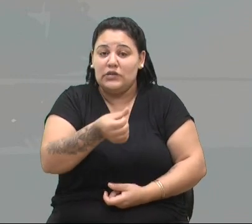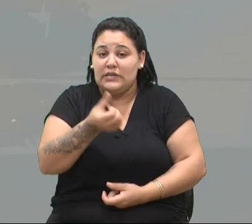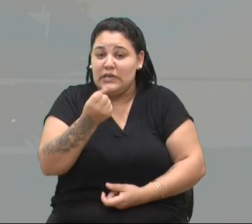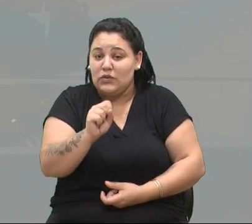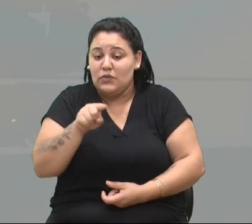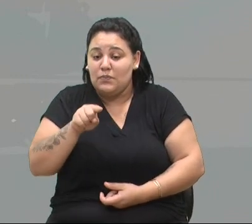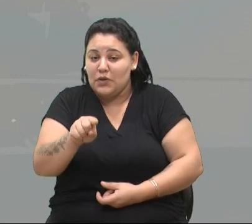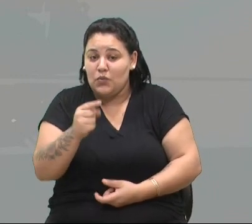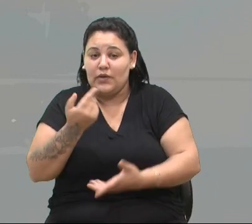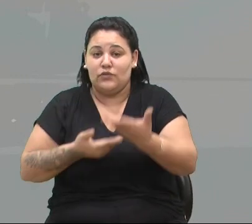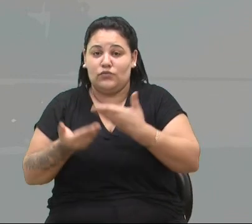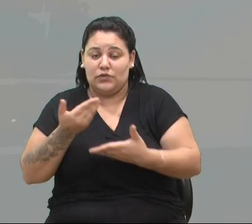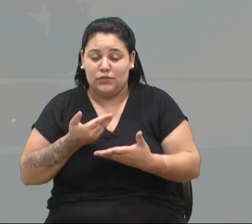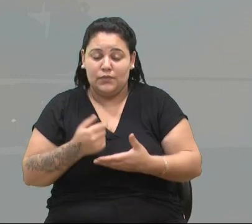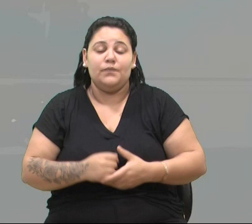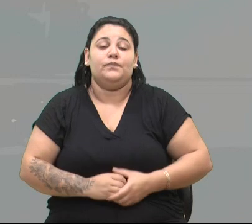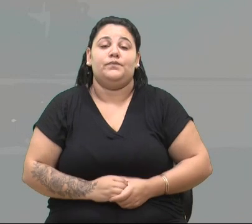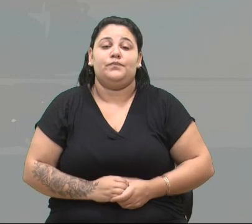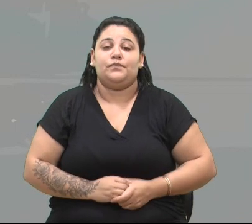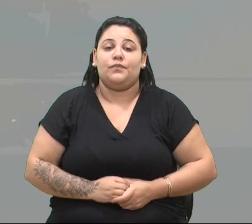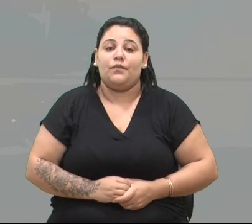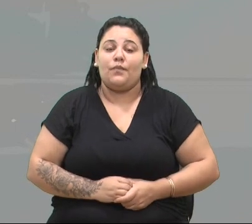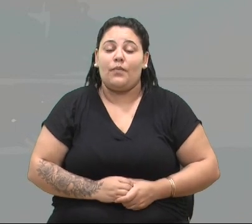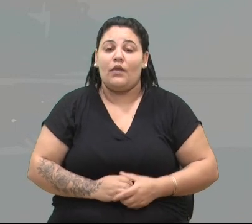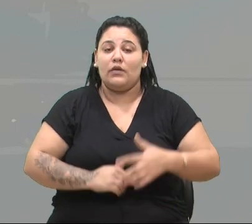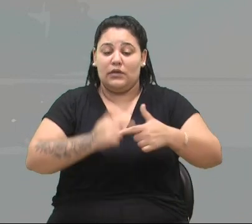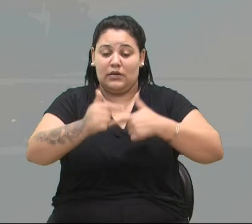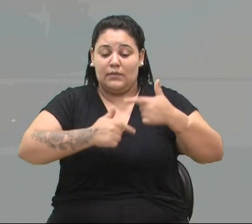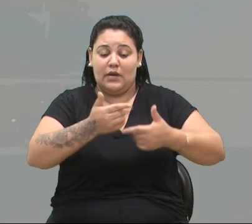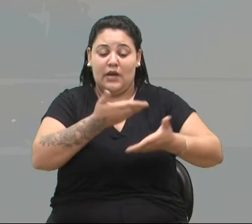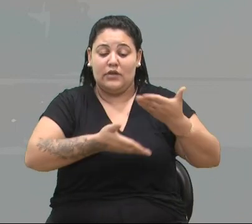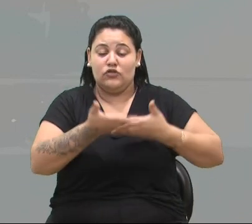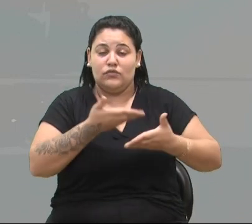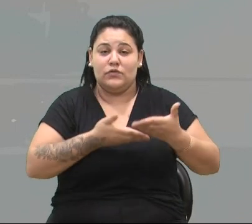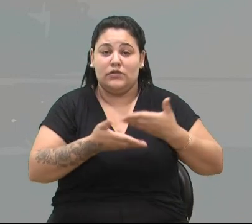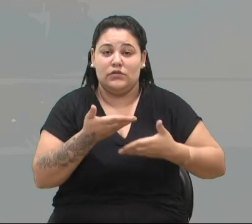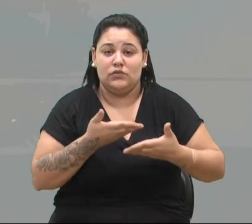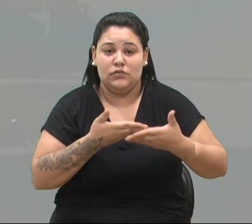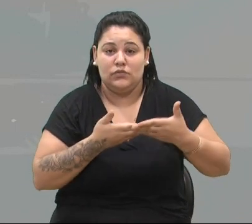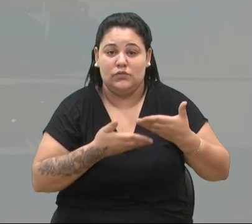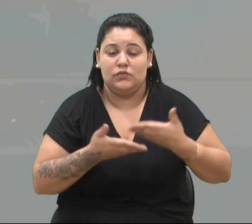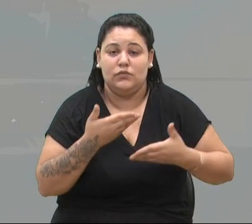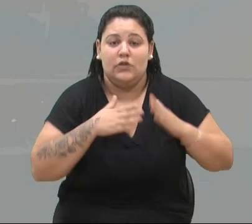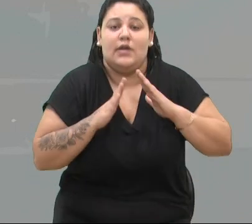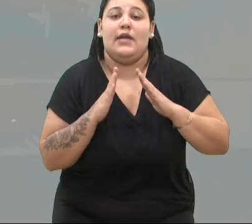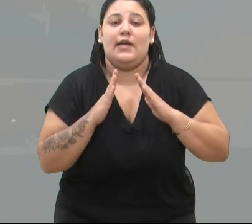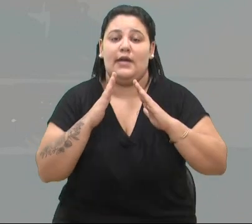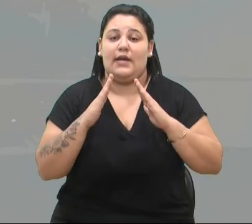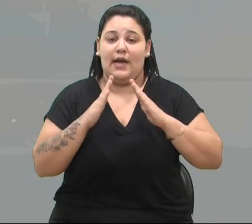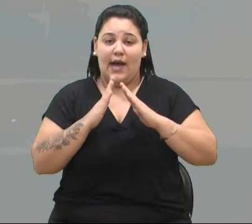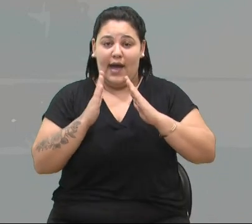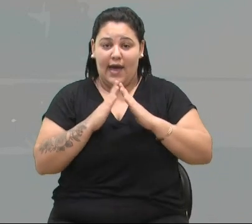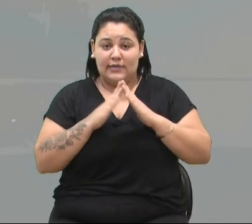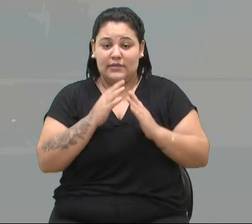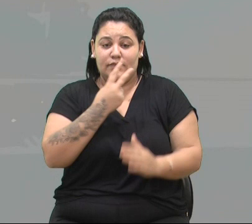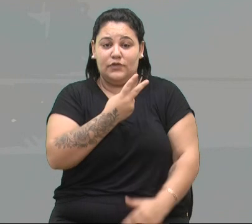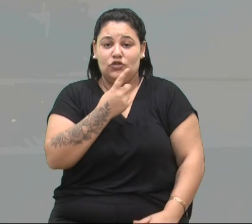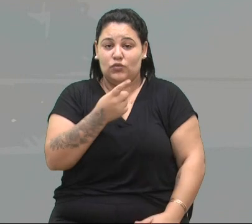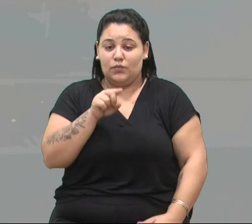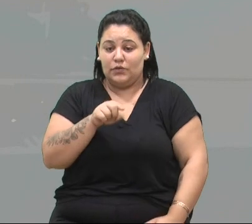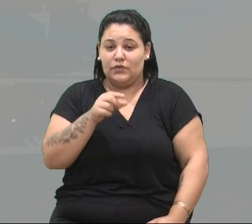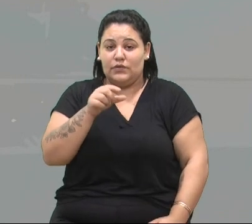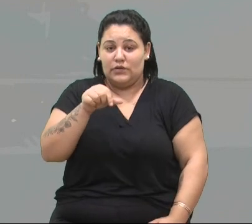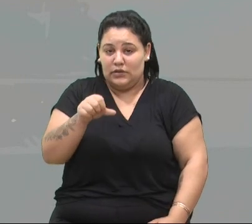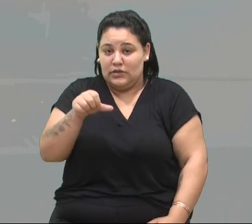1.868.000 atendimentos. Serviço de atendimento domiciliar, 21.069. E atendimentos